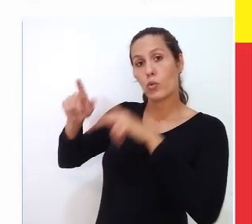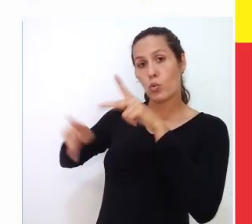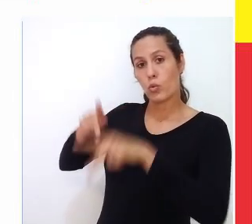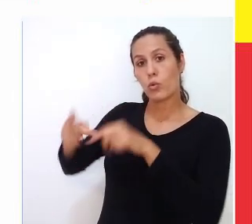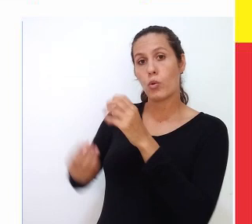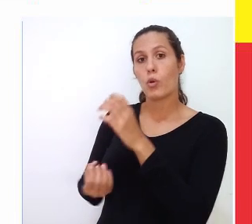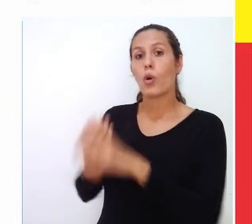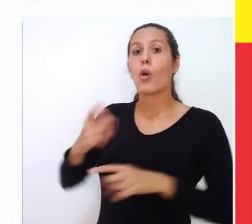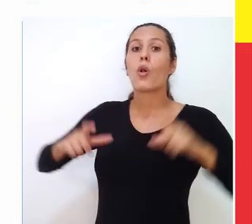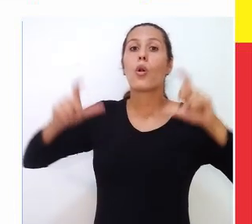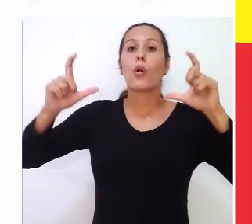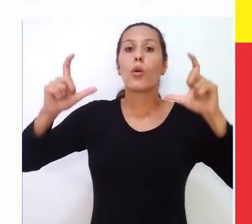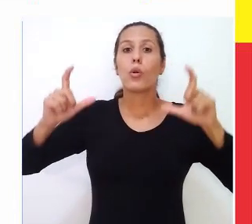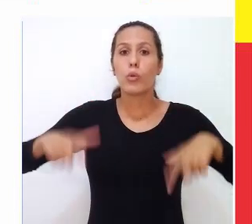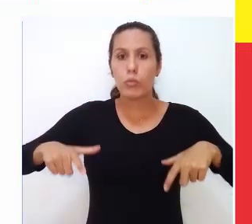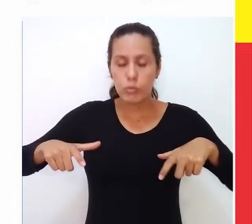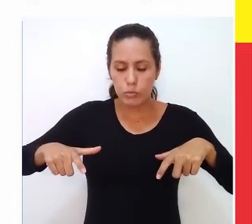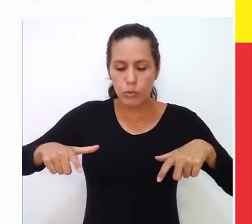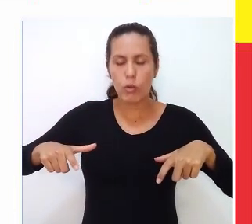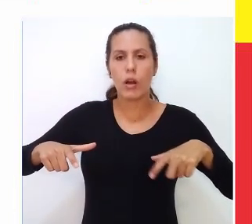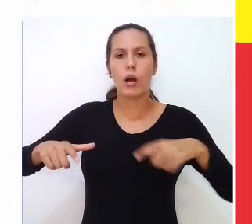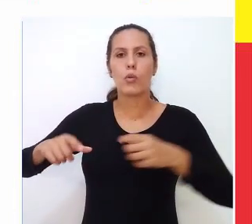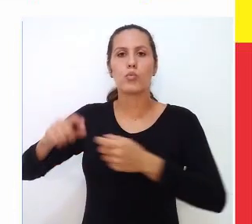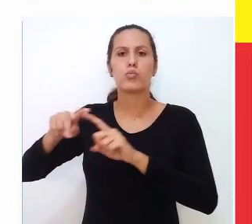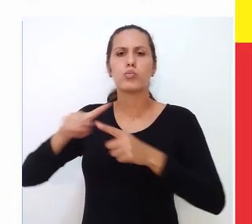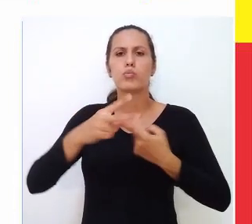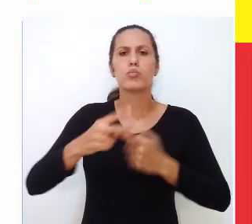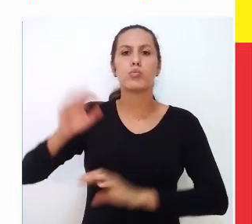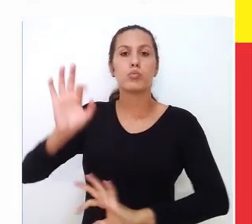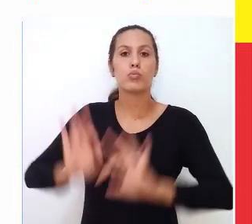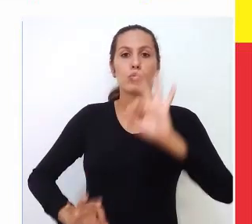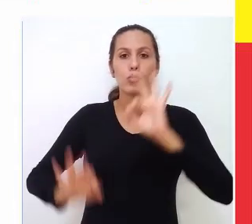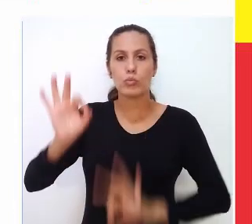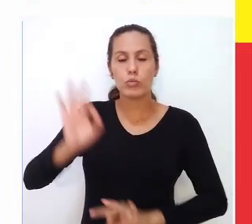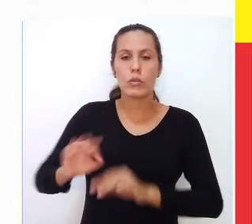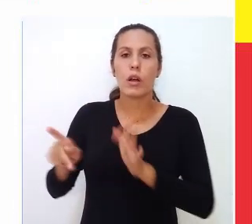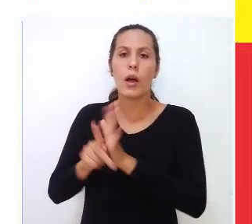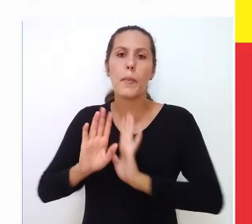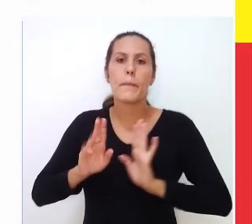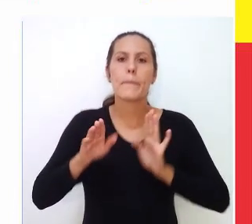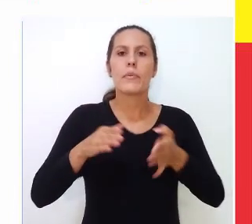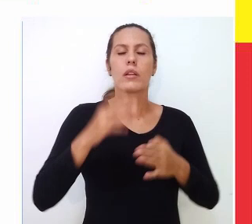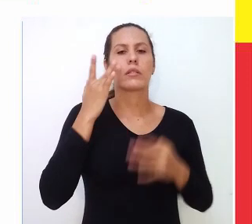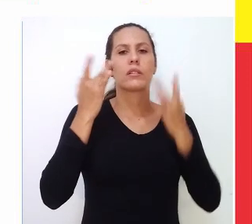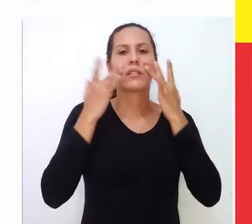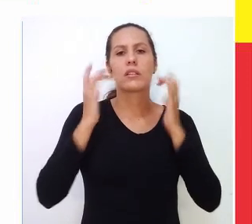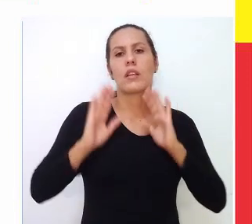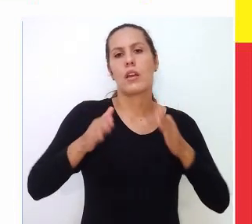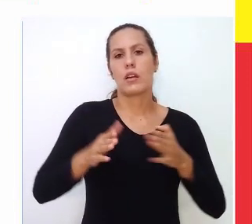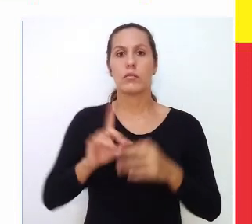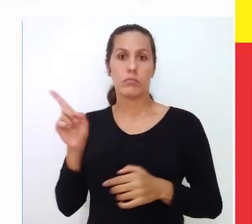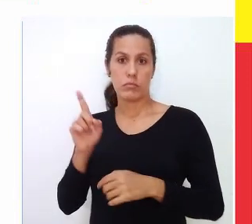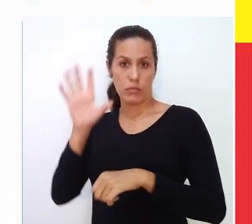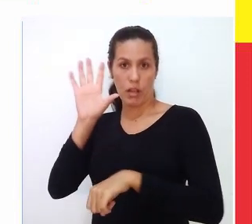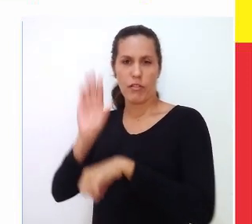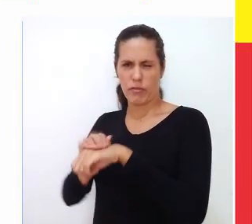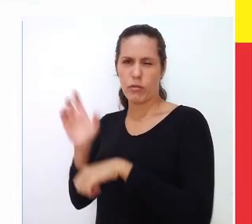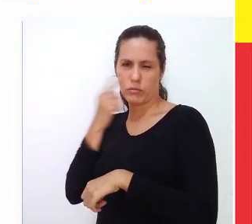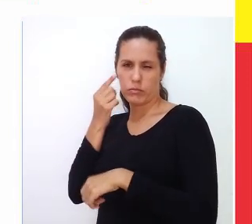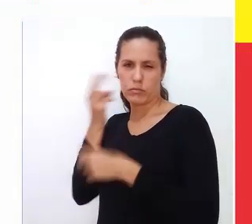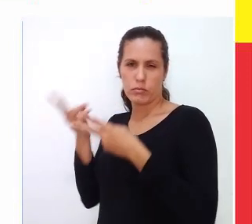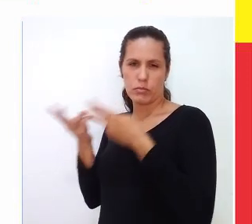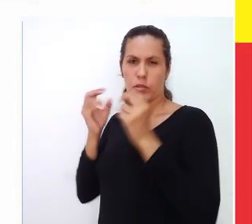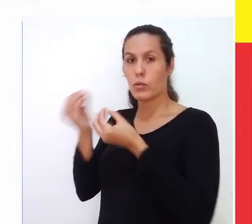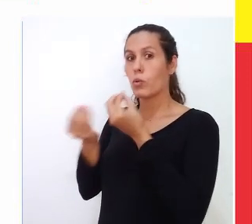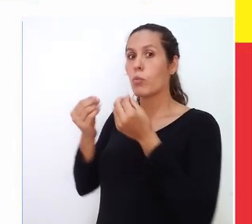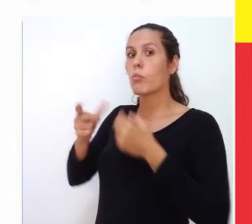construir espaços físicos destinados a essas representações. E nessa foto vocês podem observar bem